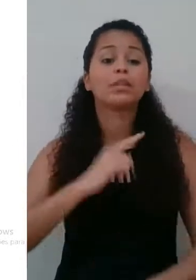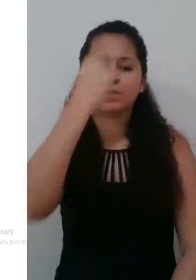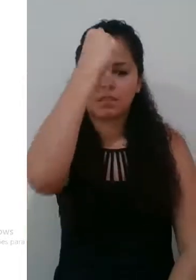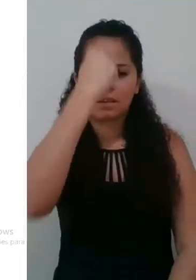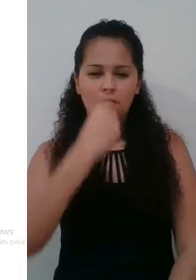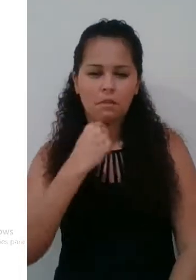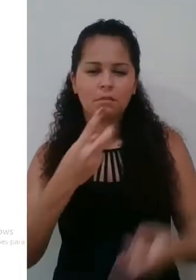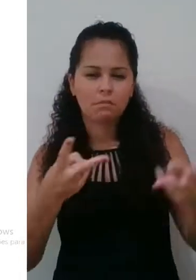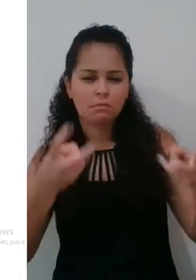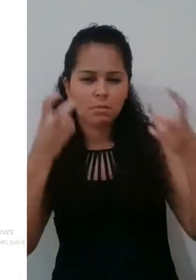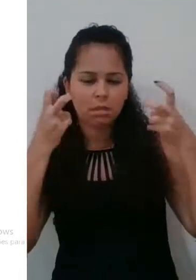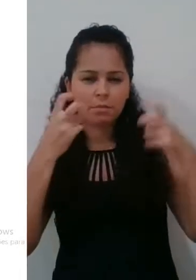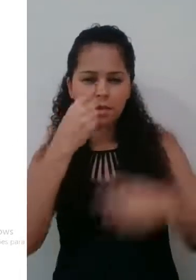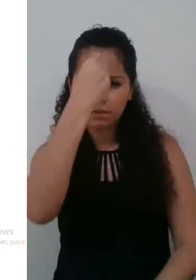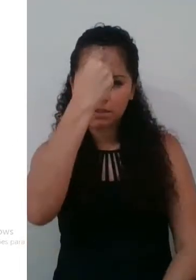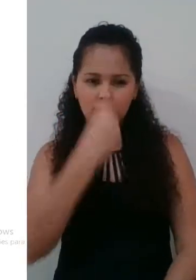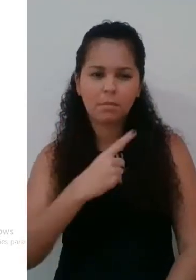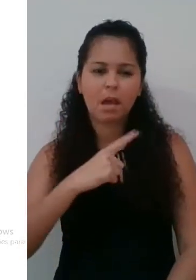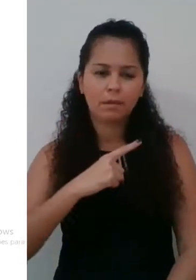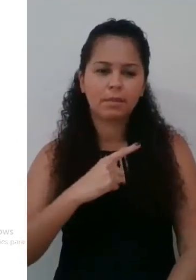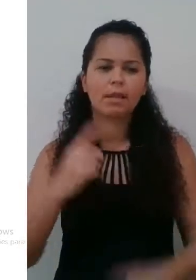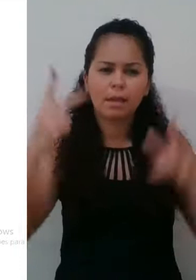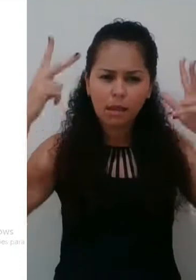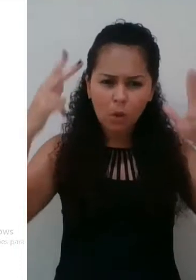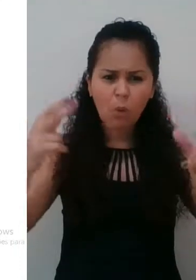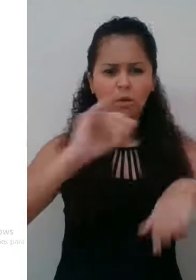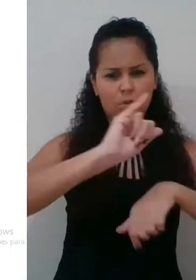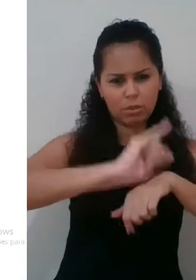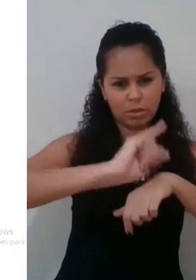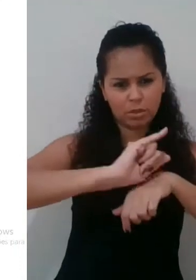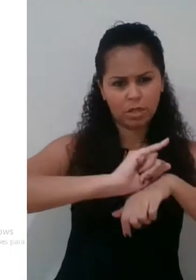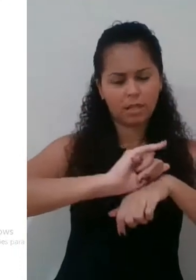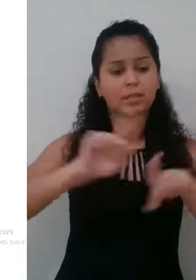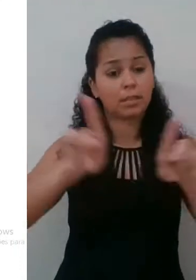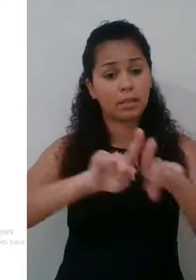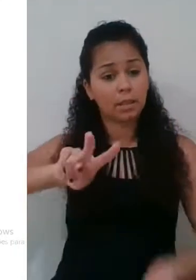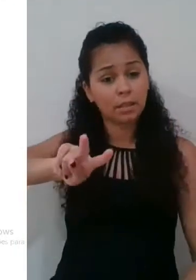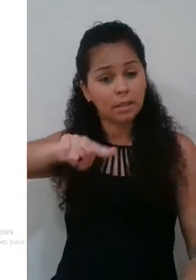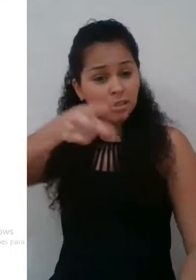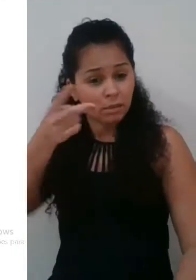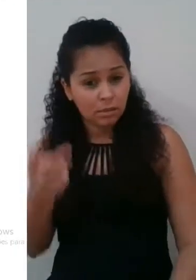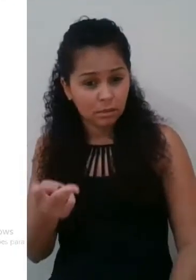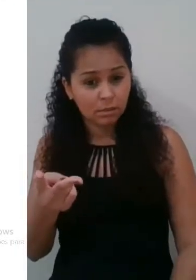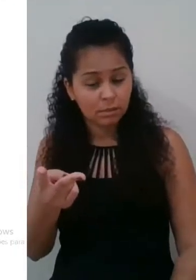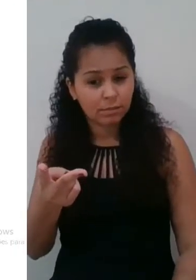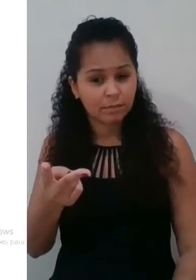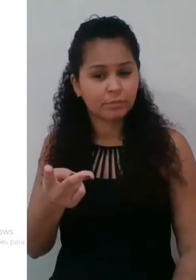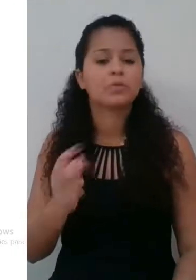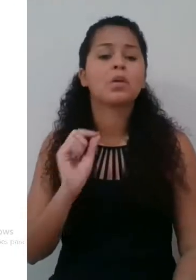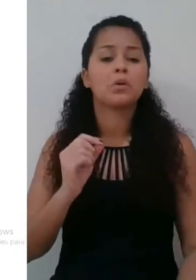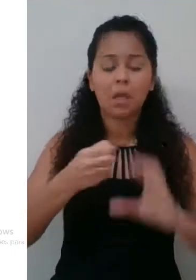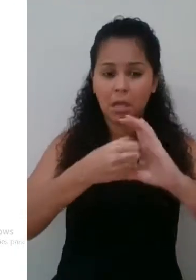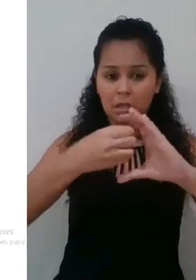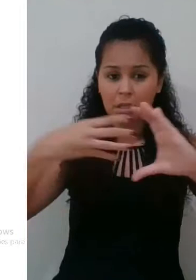que a imagem tem o mesmo tamanho do objeto e ela está invertida, ela está de cabeça para baixo. Isso caracteriza